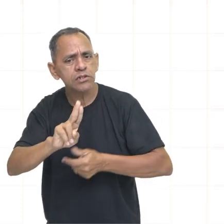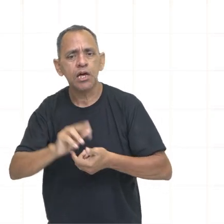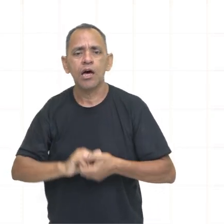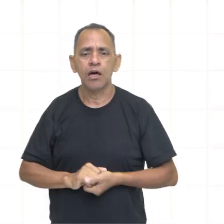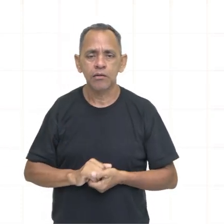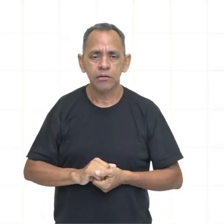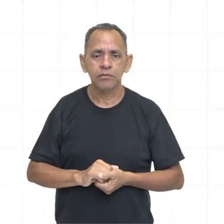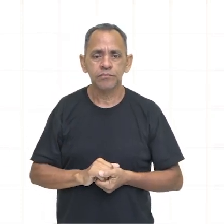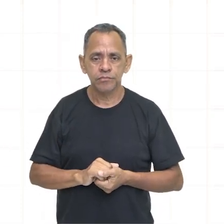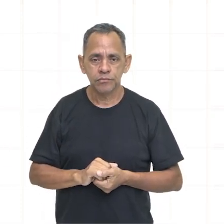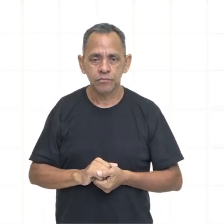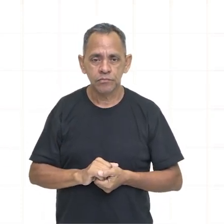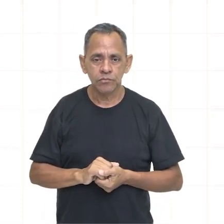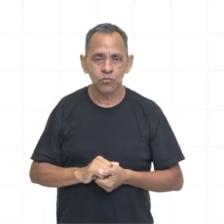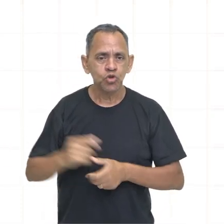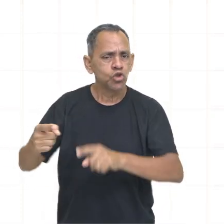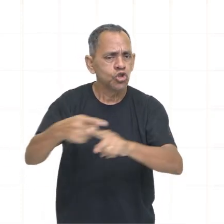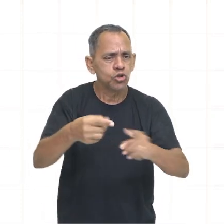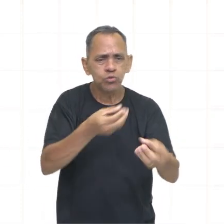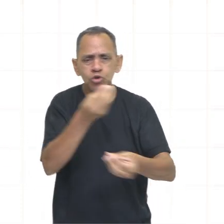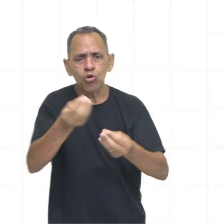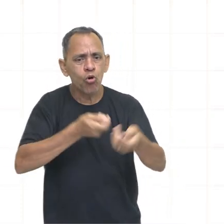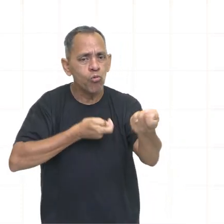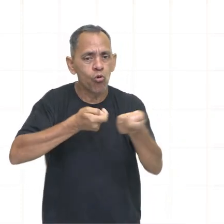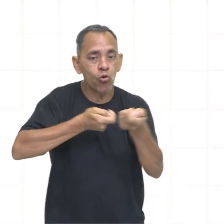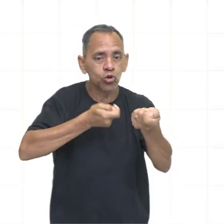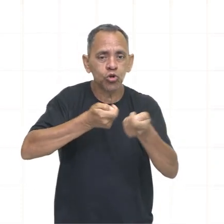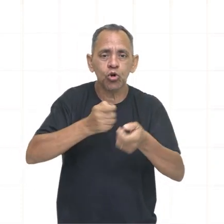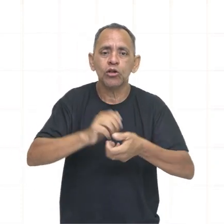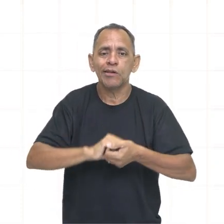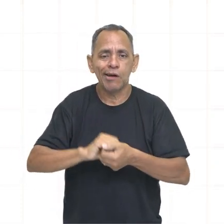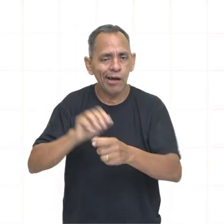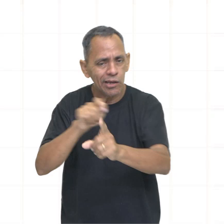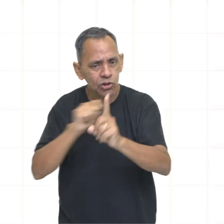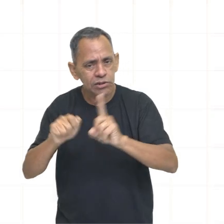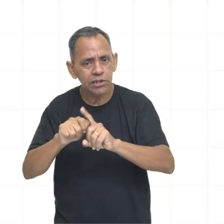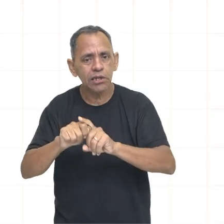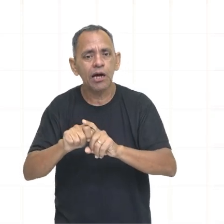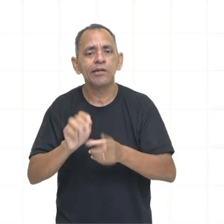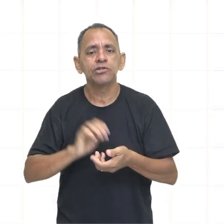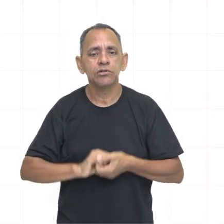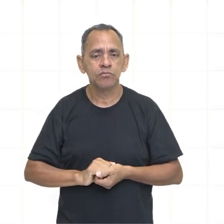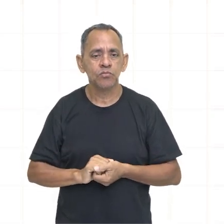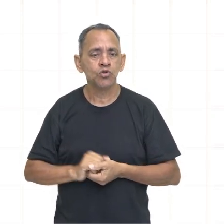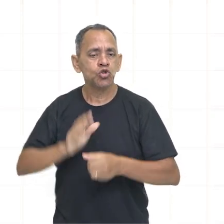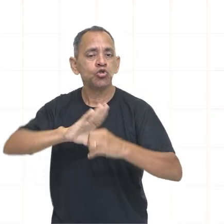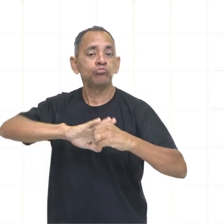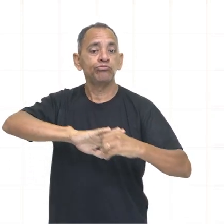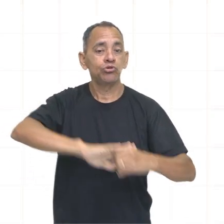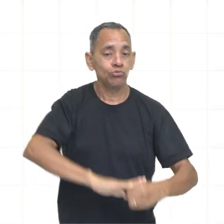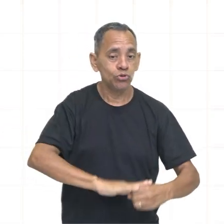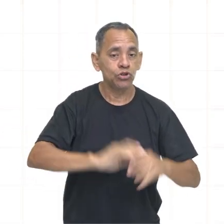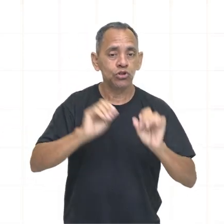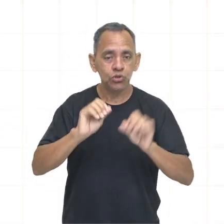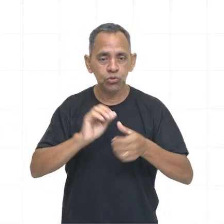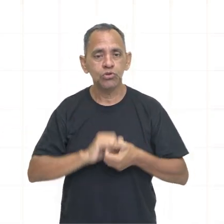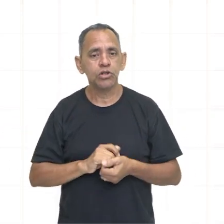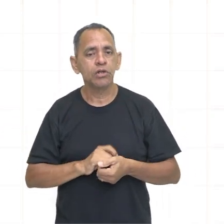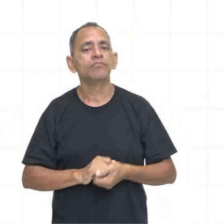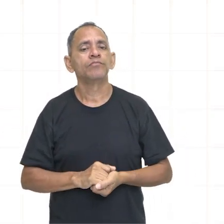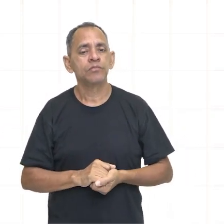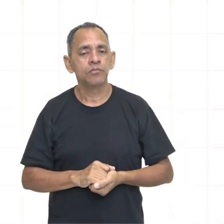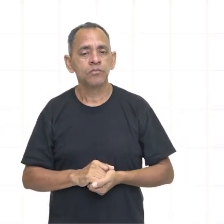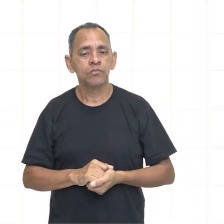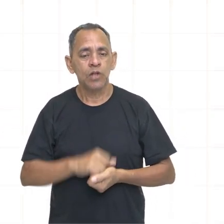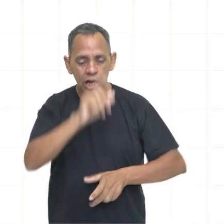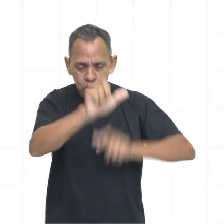sociais para fazer esse controle. Através de quê? Da supressão da oposição política, do controle da mídia com